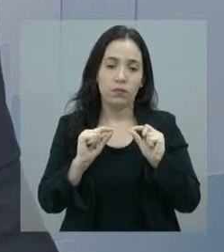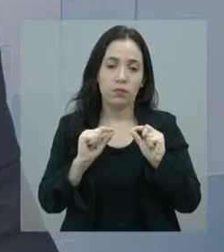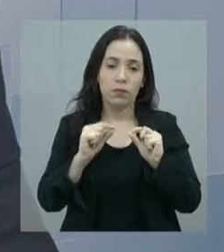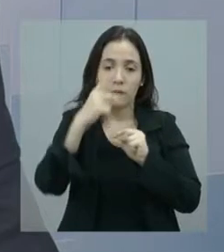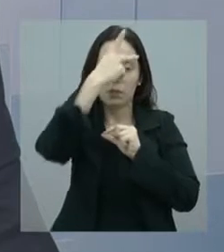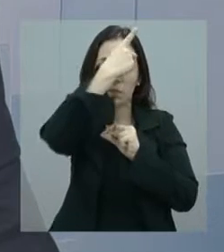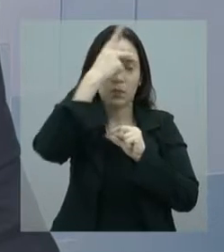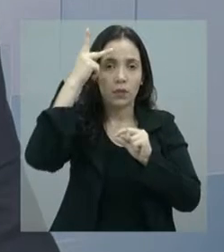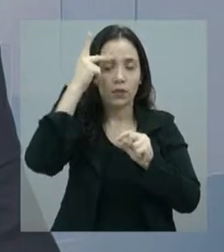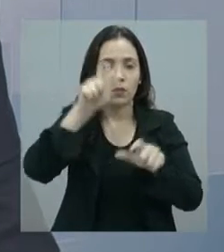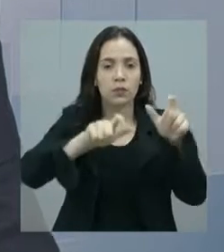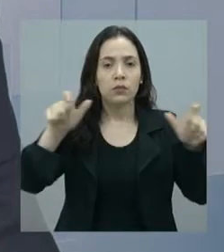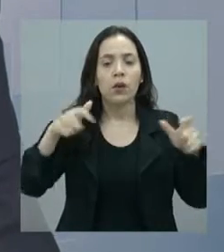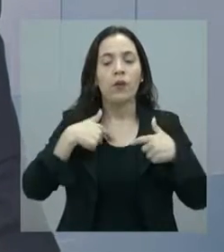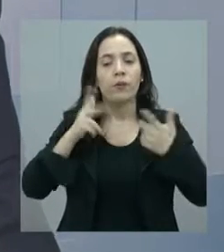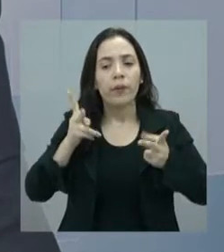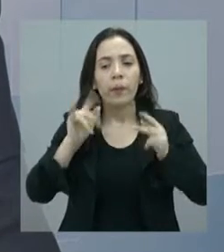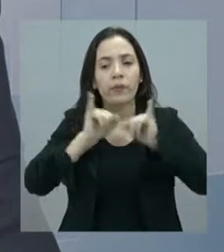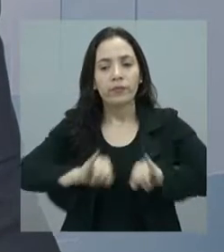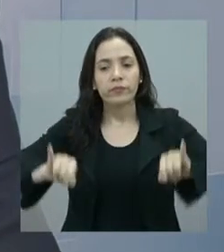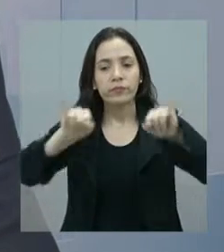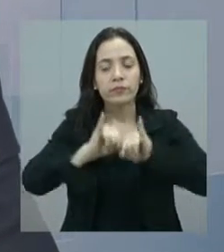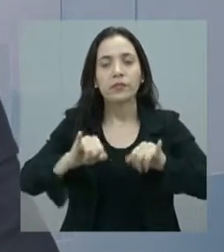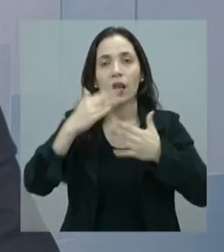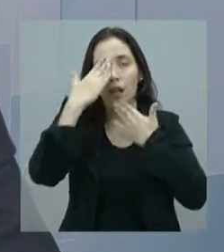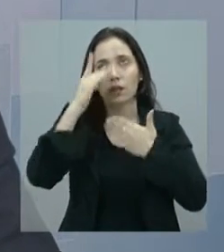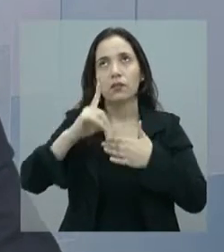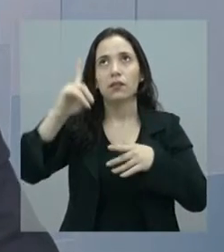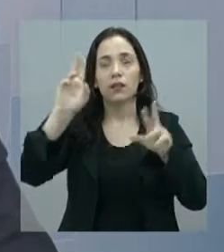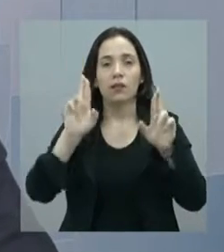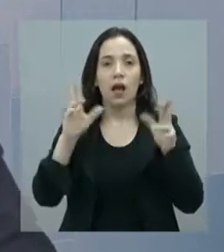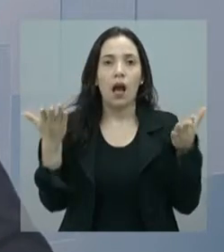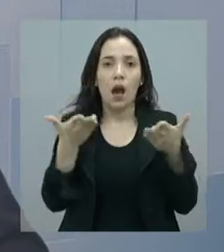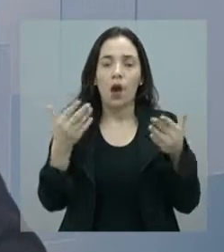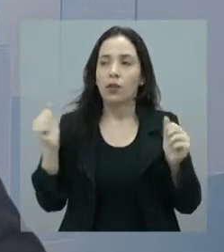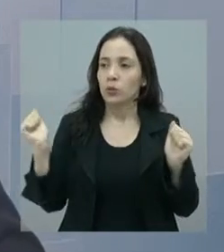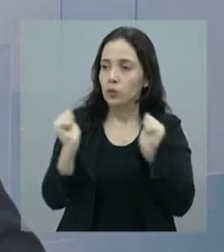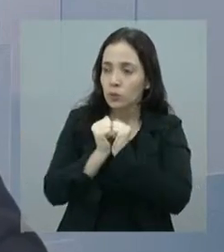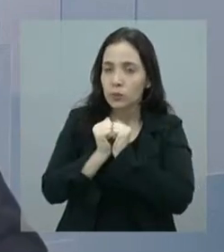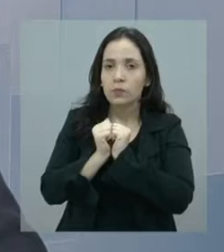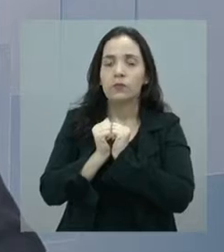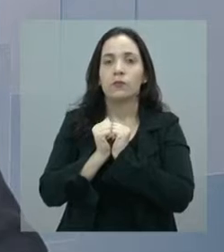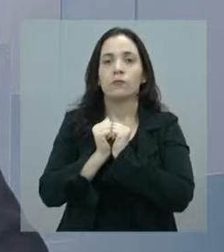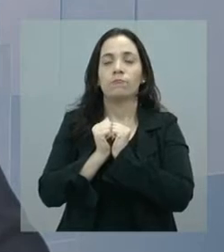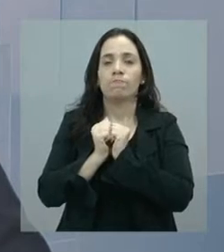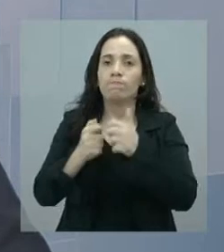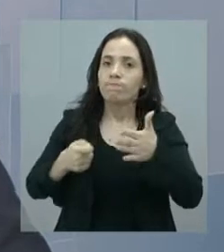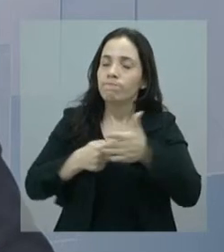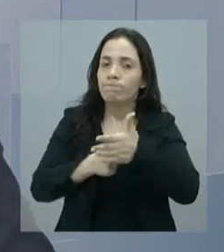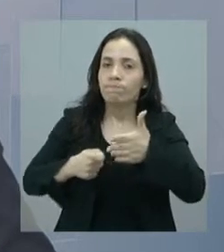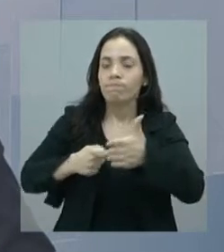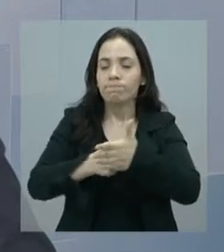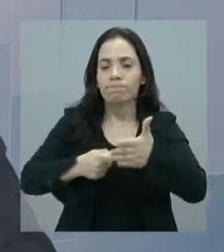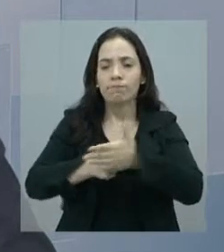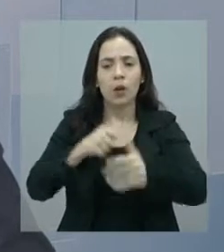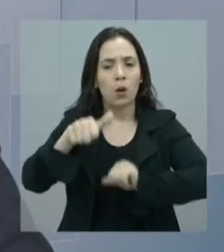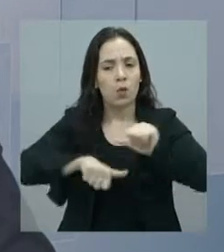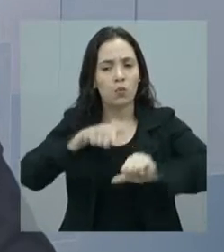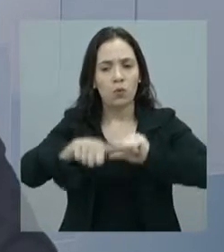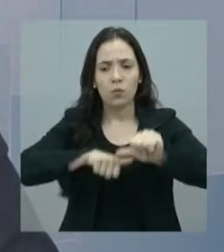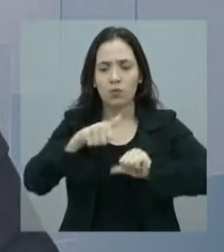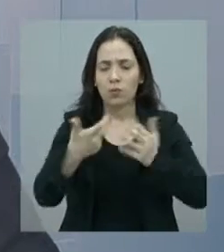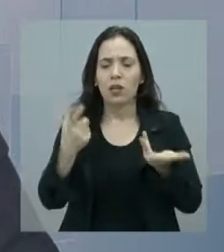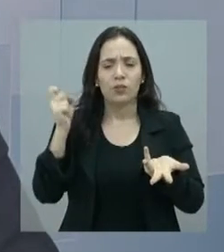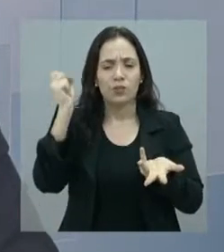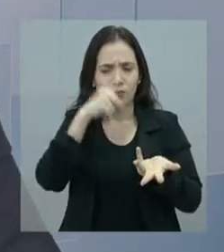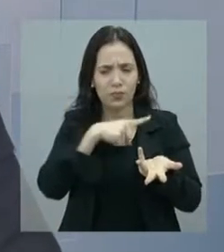aí as pessoas ouviram que eu falava há 3 anos e, graças a Deus, o Cabeto agora, o Henrique já tinha essa consciência, queria modificar, mas na mudança de governo era muito